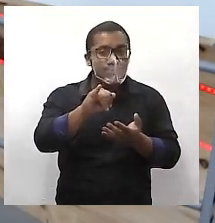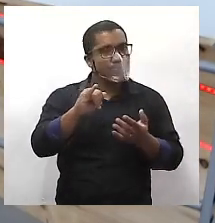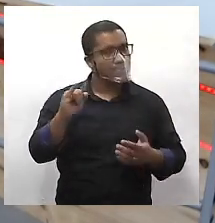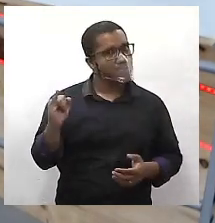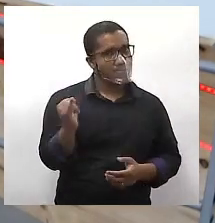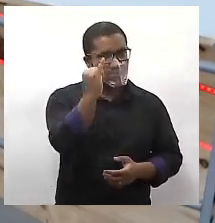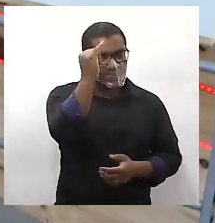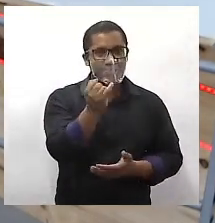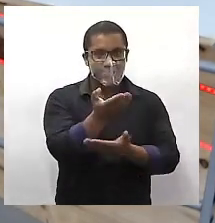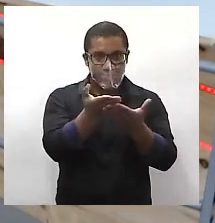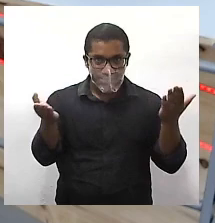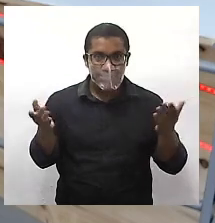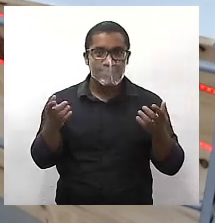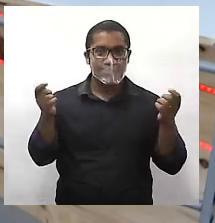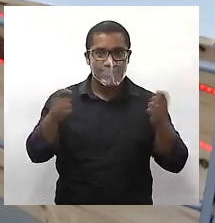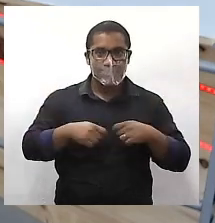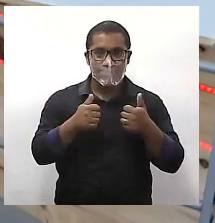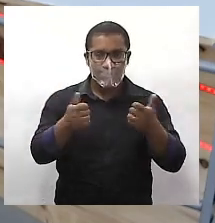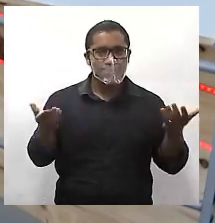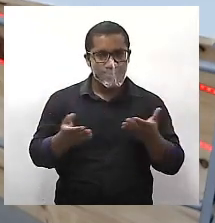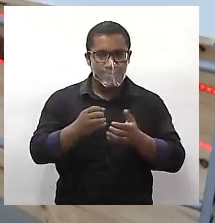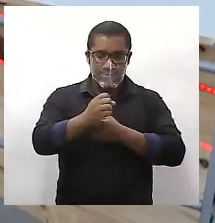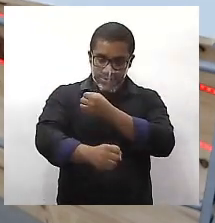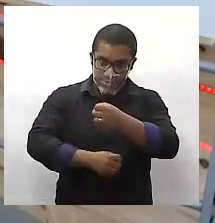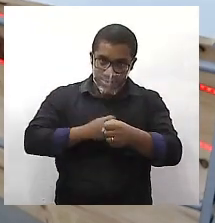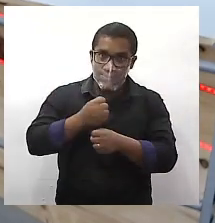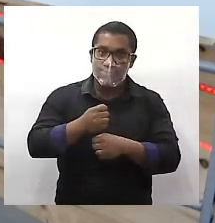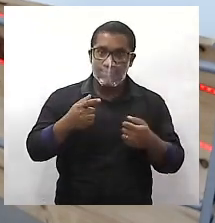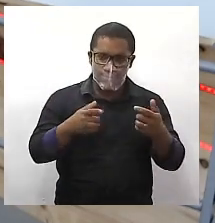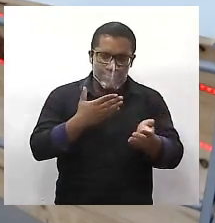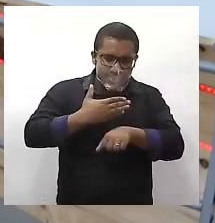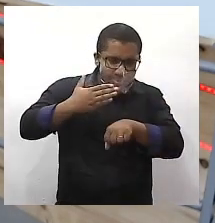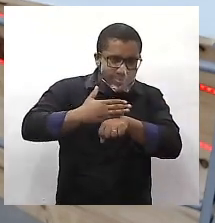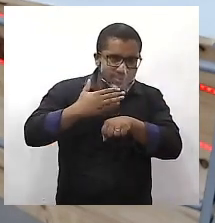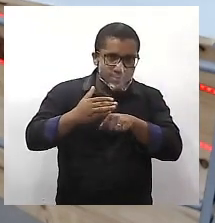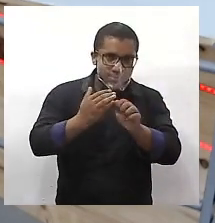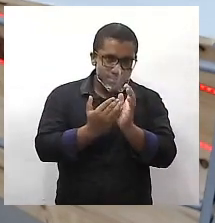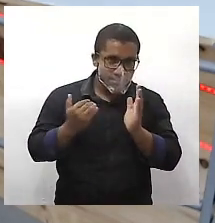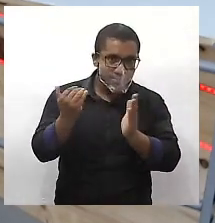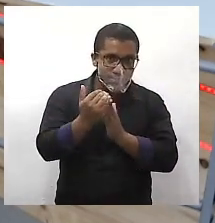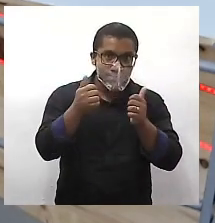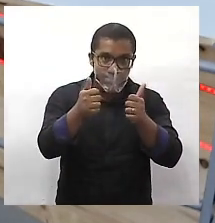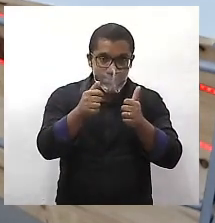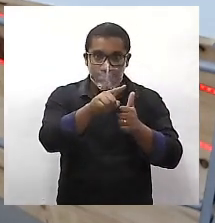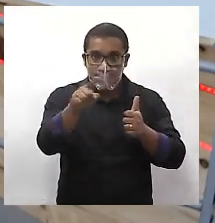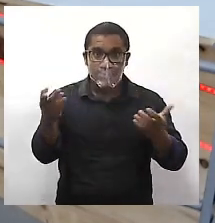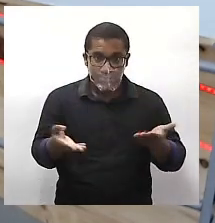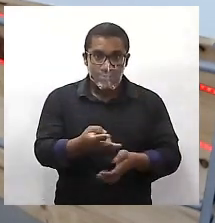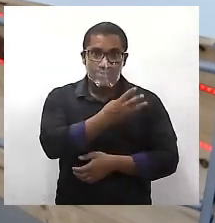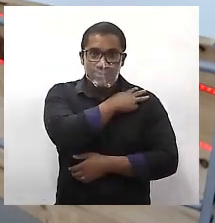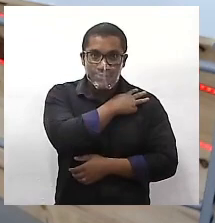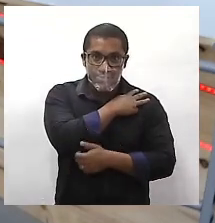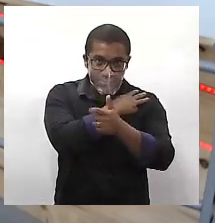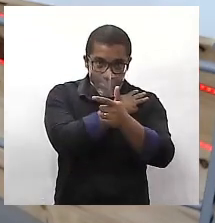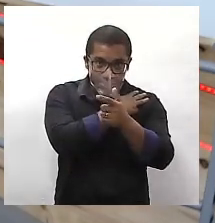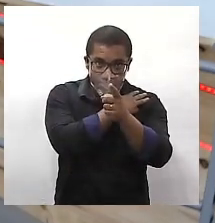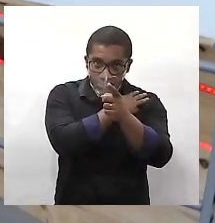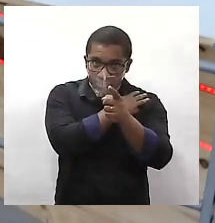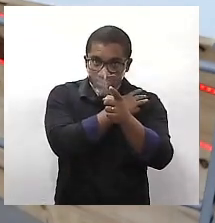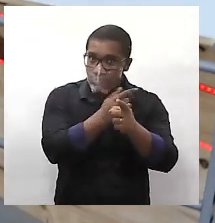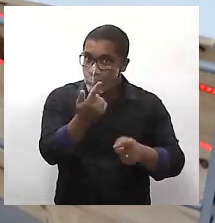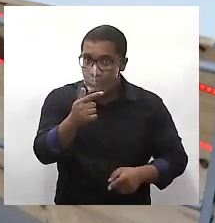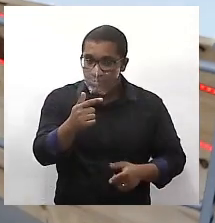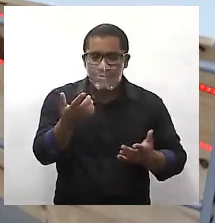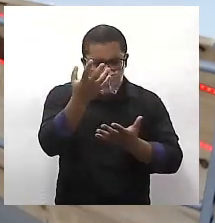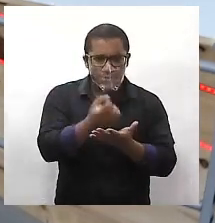ano, nessa longa preparação que a gente tem aí para as provas de dezembro, beleza? Se tu tá chegando agora no terceiro ano e não tem o Conecta Aí, baixa o Conecta